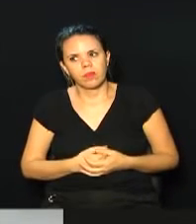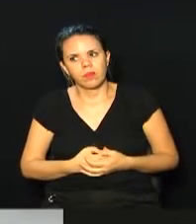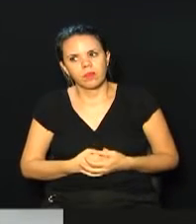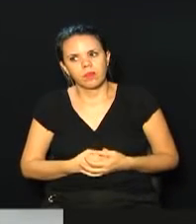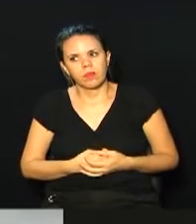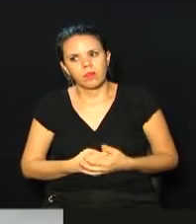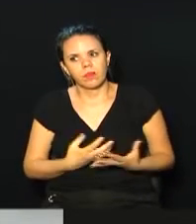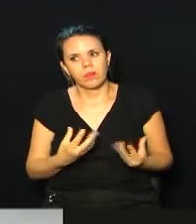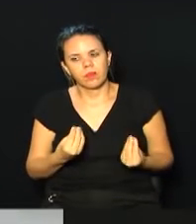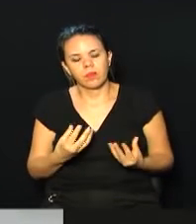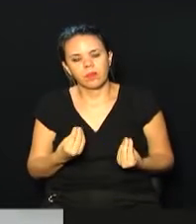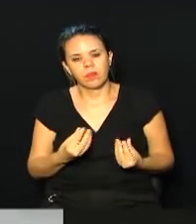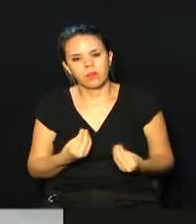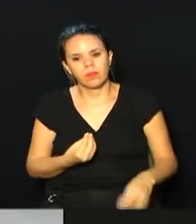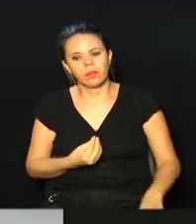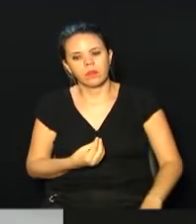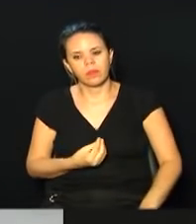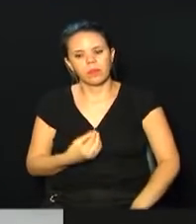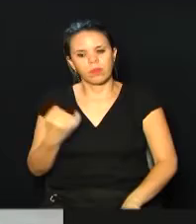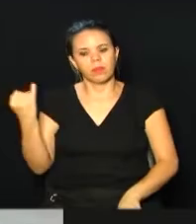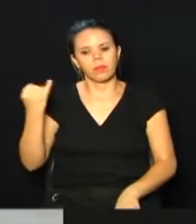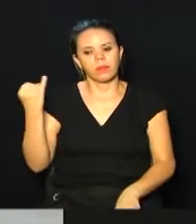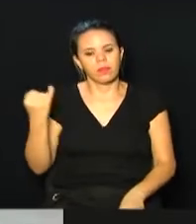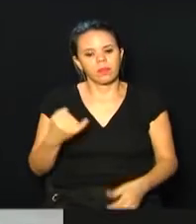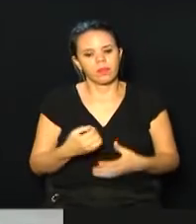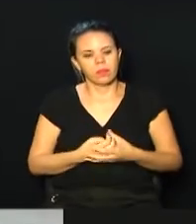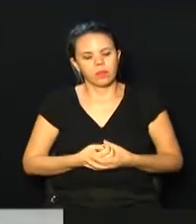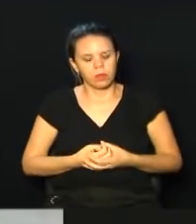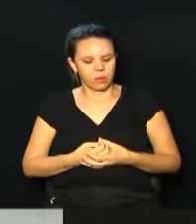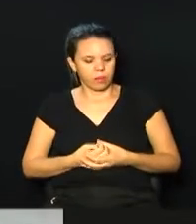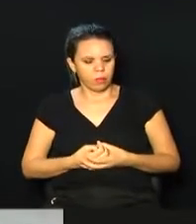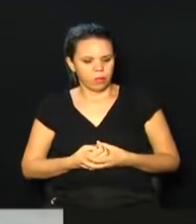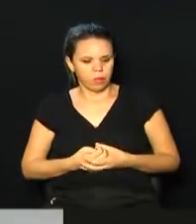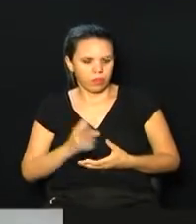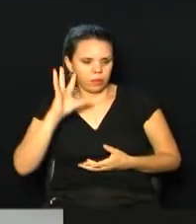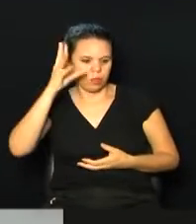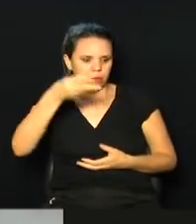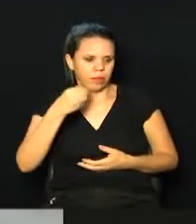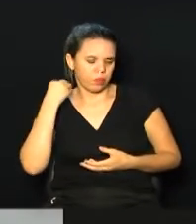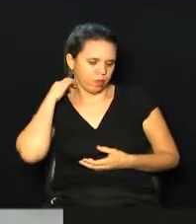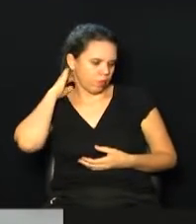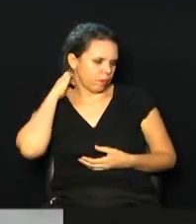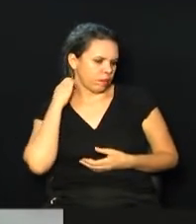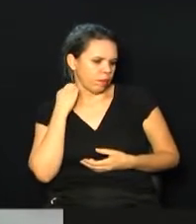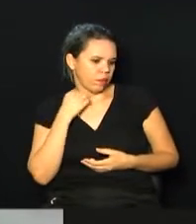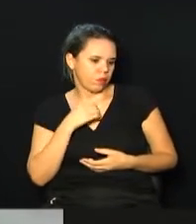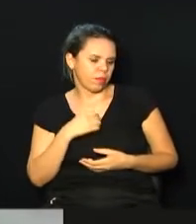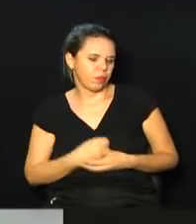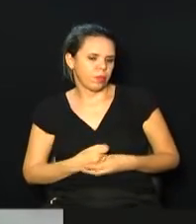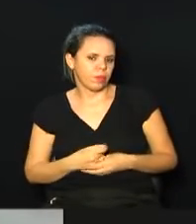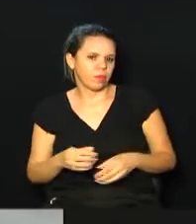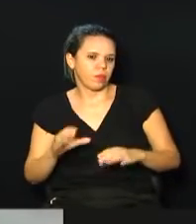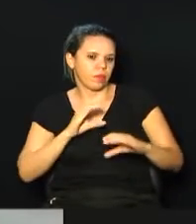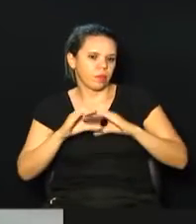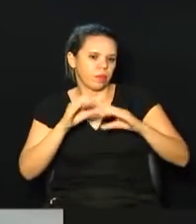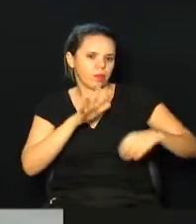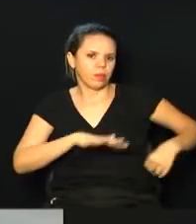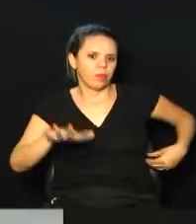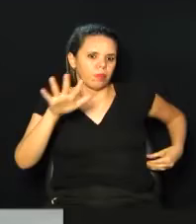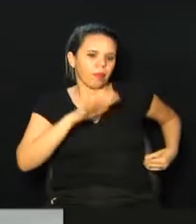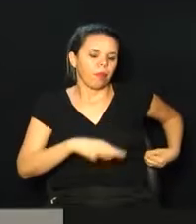muito importante, pelo menos eu entendo, que os meios de